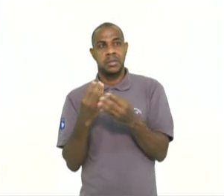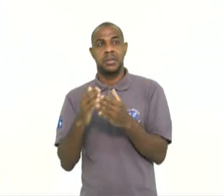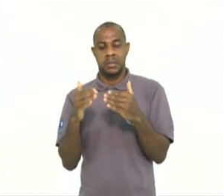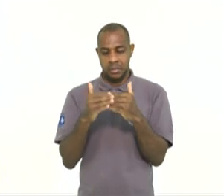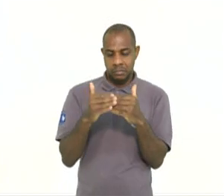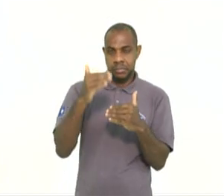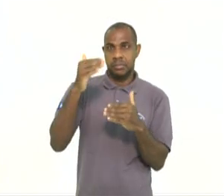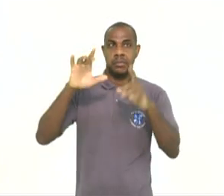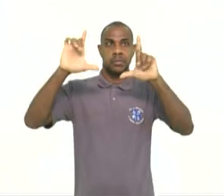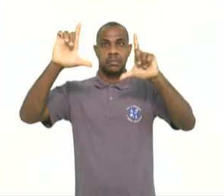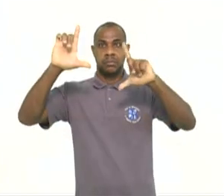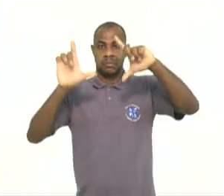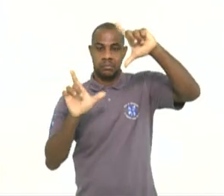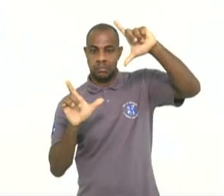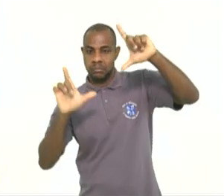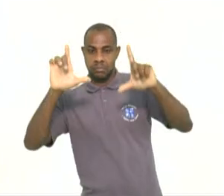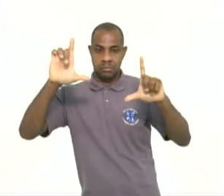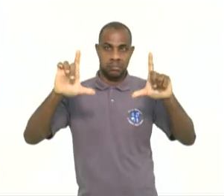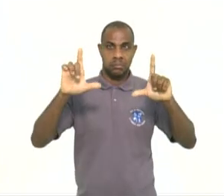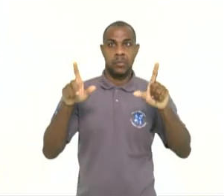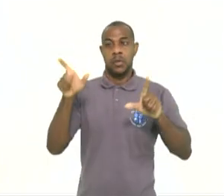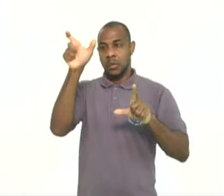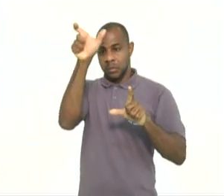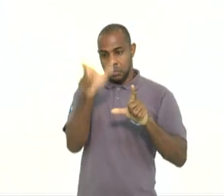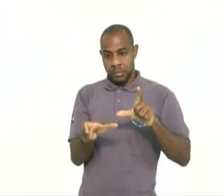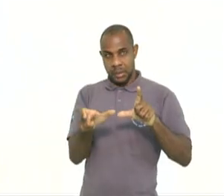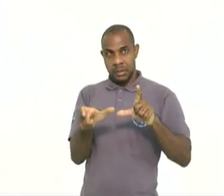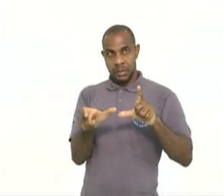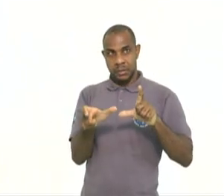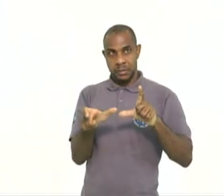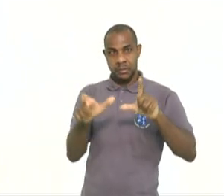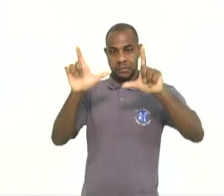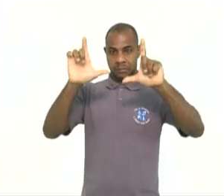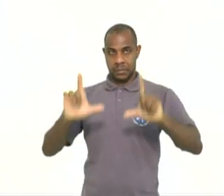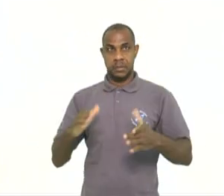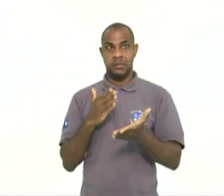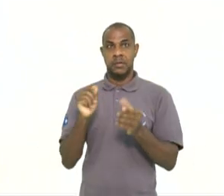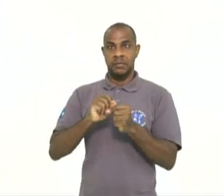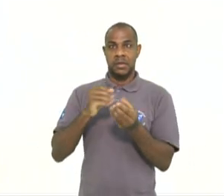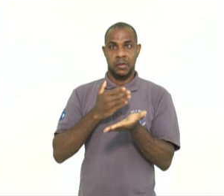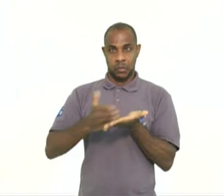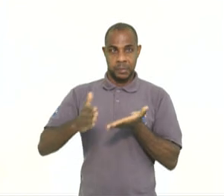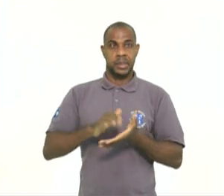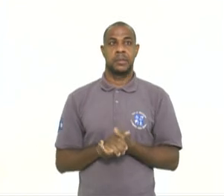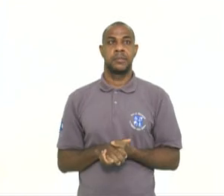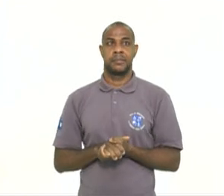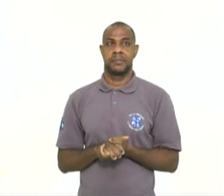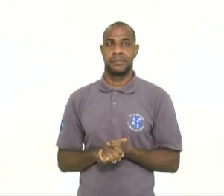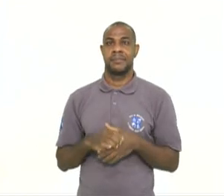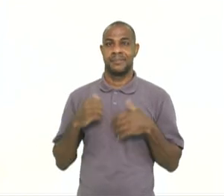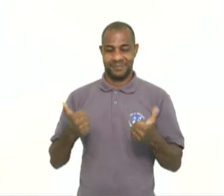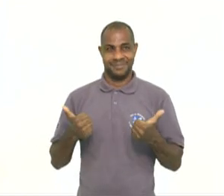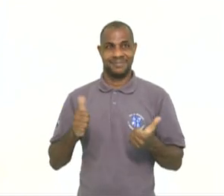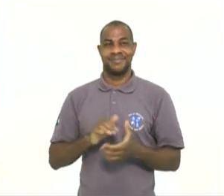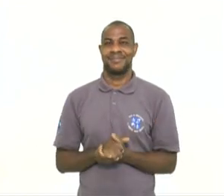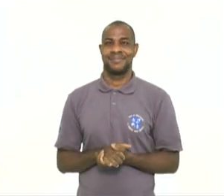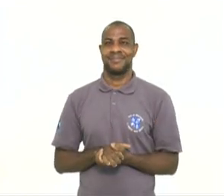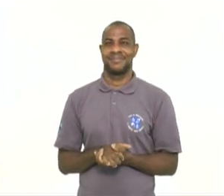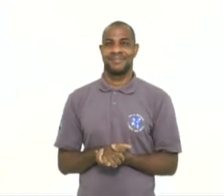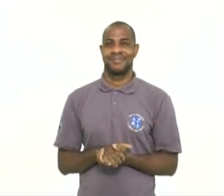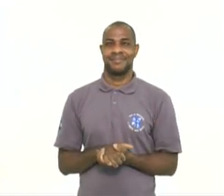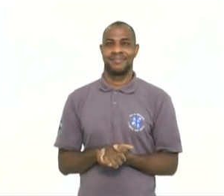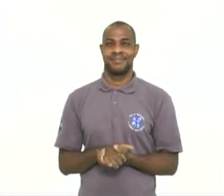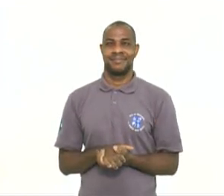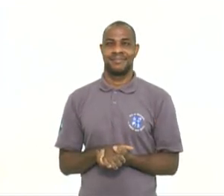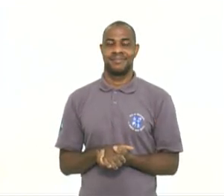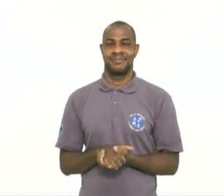a partir de enquadramento do personagem que aquele que a gente encontrou no começo Beleza então é isso gente